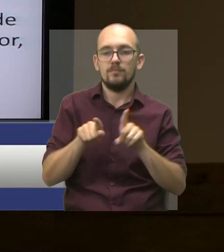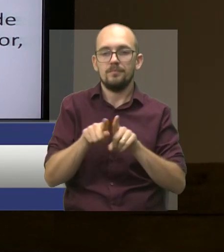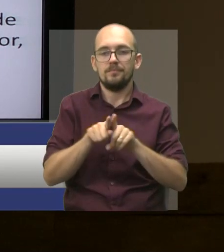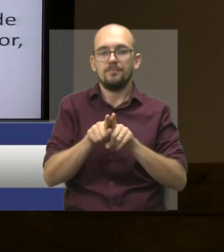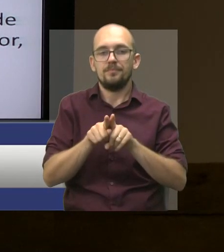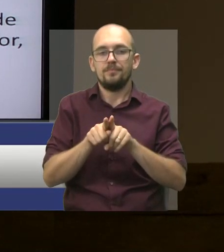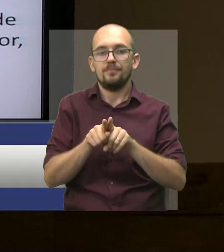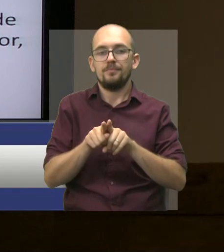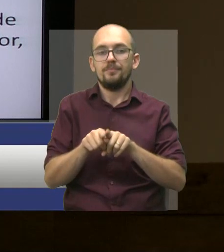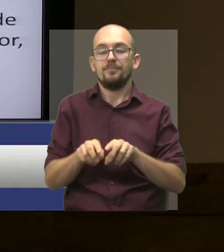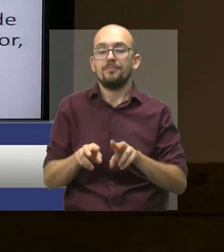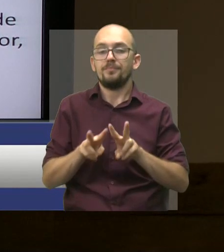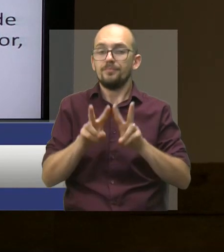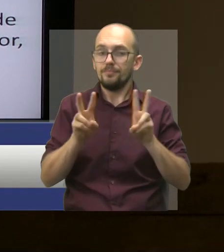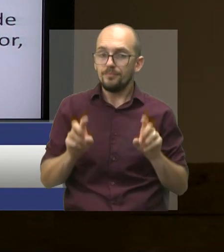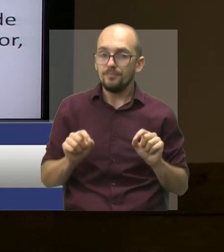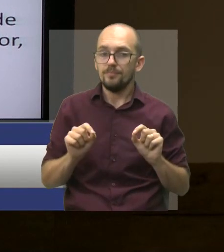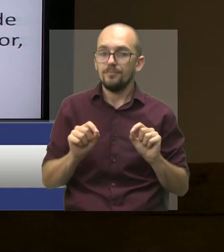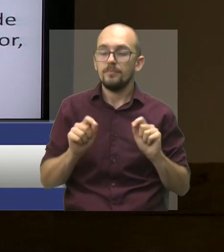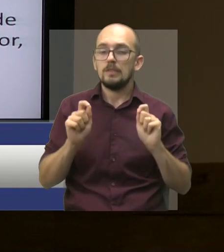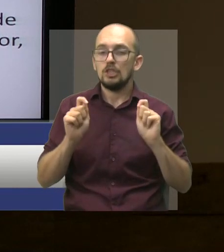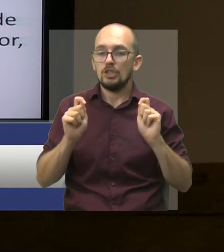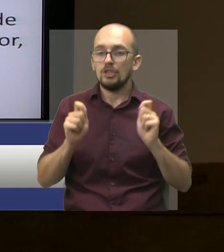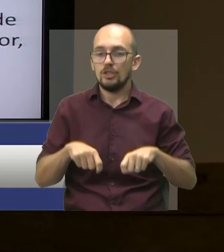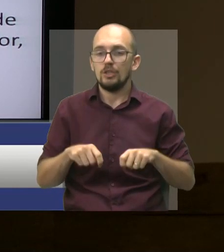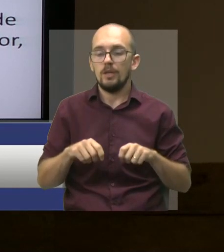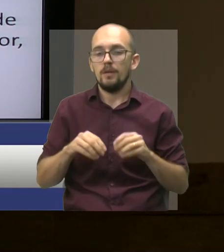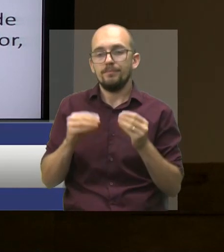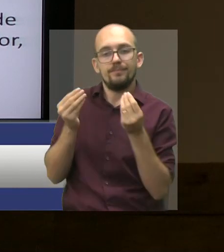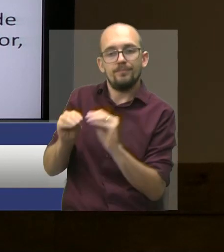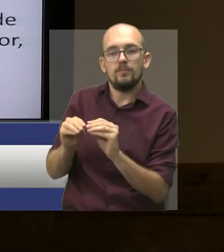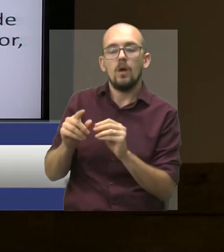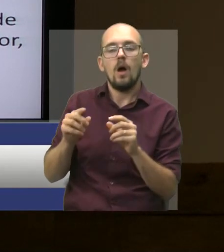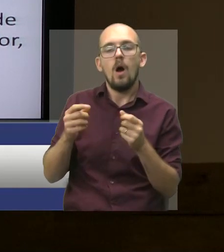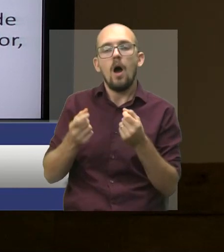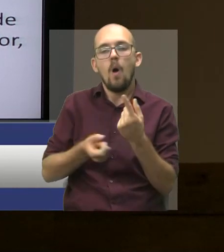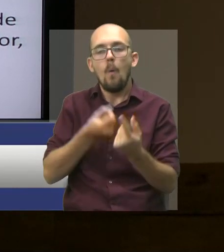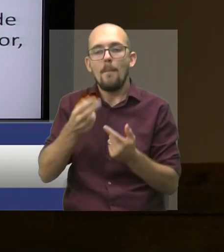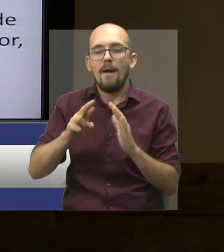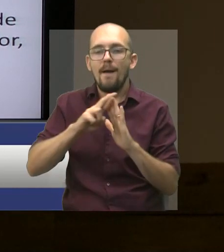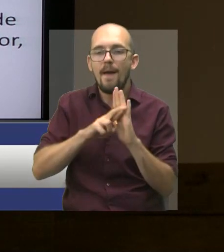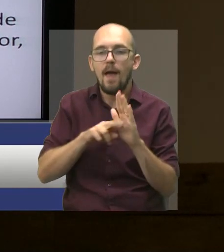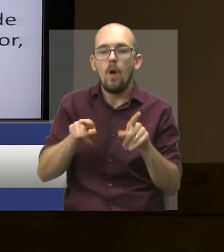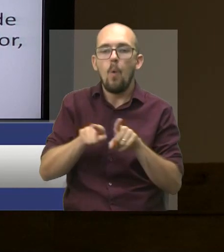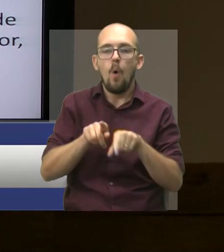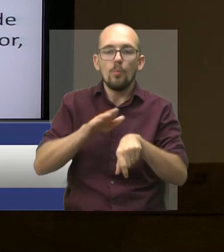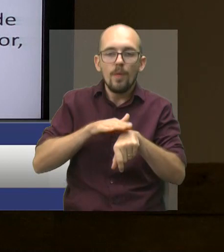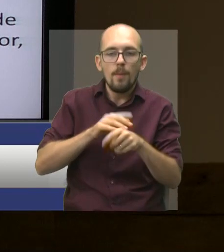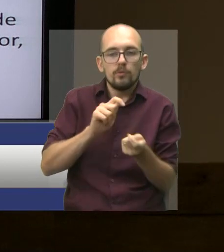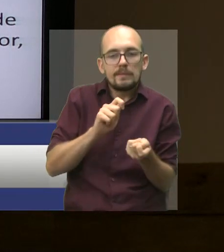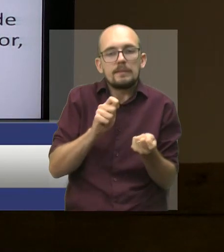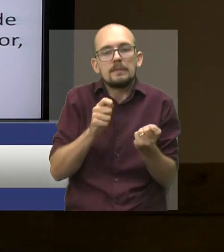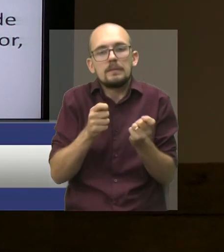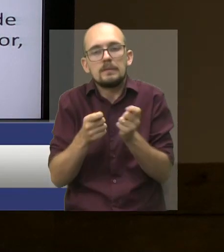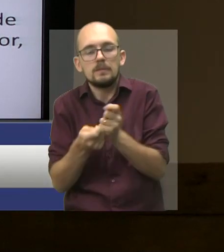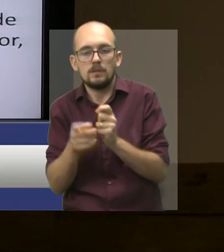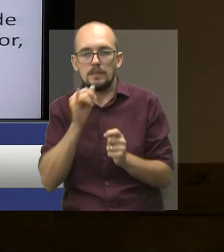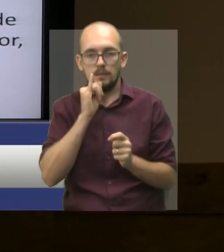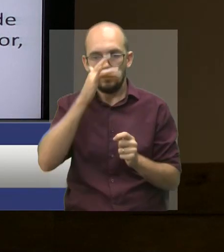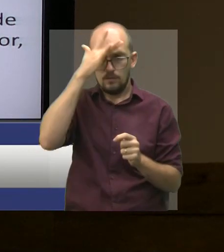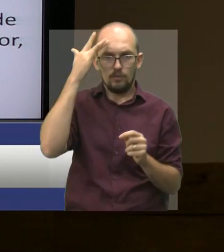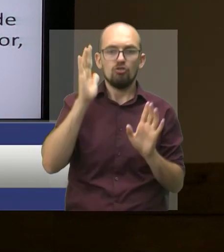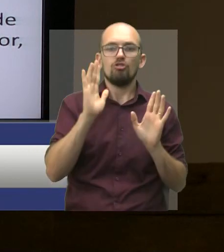adquirido, está previsto também algumas regras transitórias para aquelas pessoas que já estão no sistema